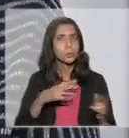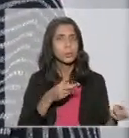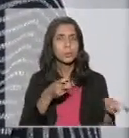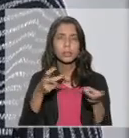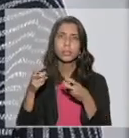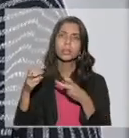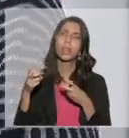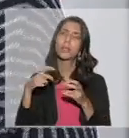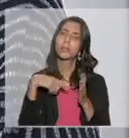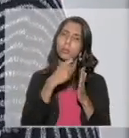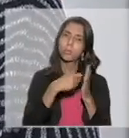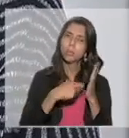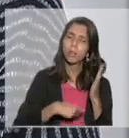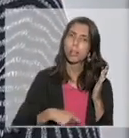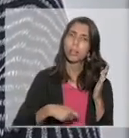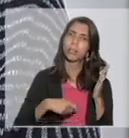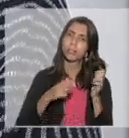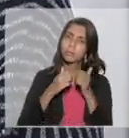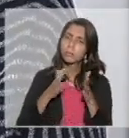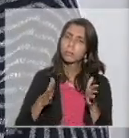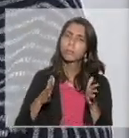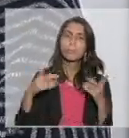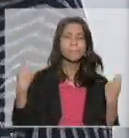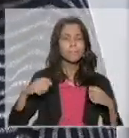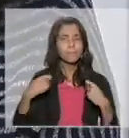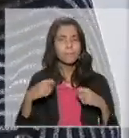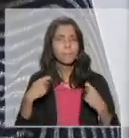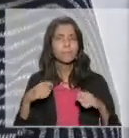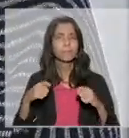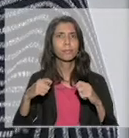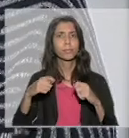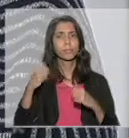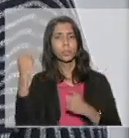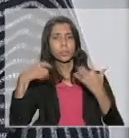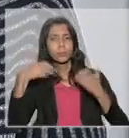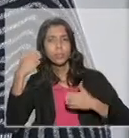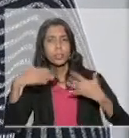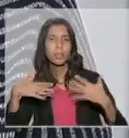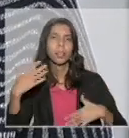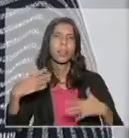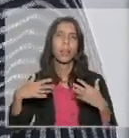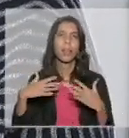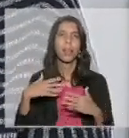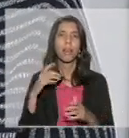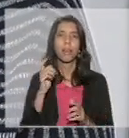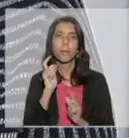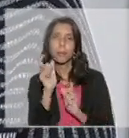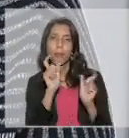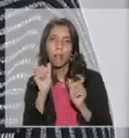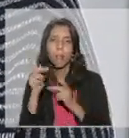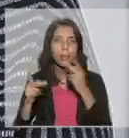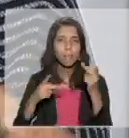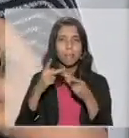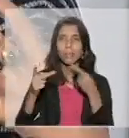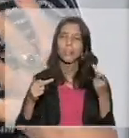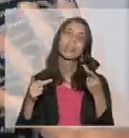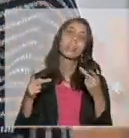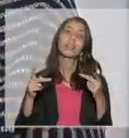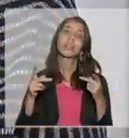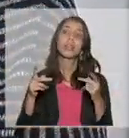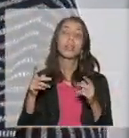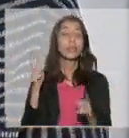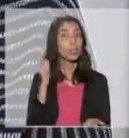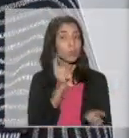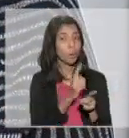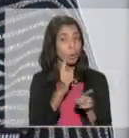abre quando você começa a escrever. Você começa a ter necessidade de se expressar melhor, com palavras,